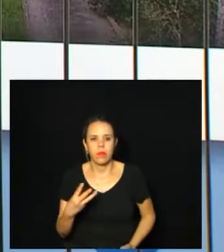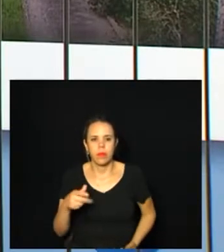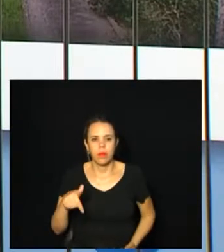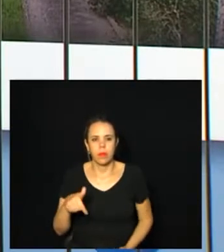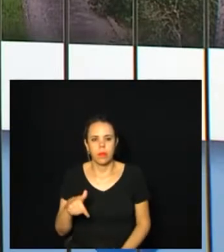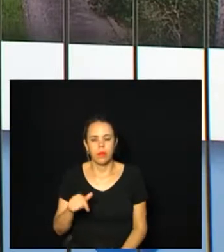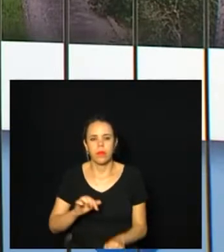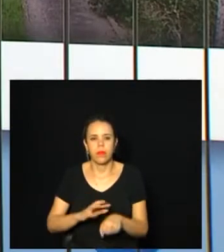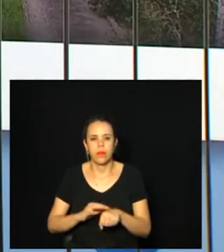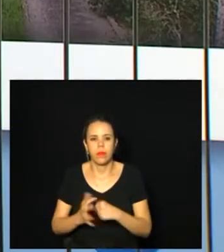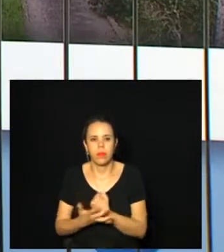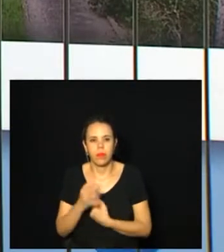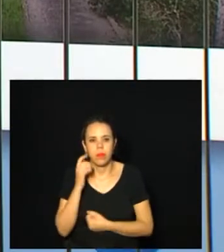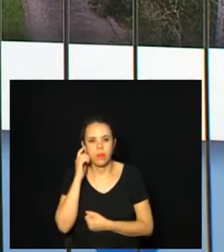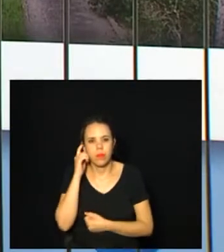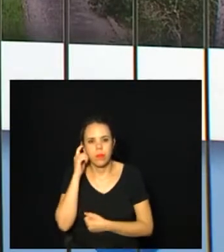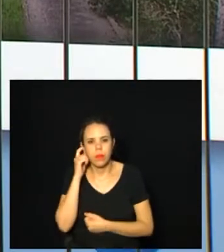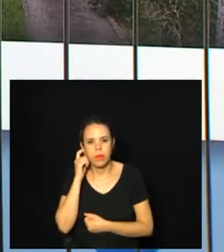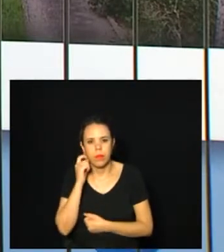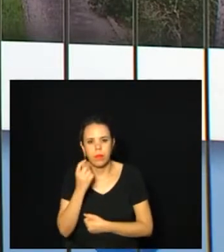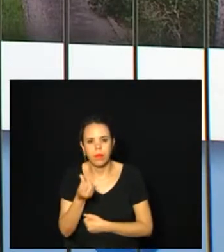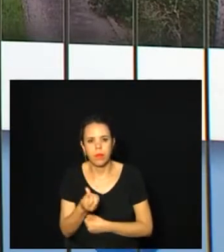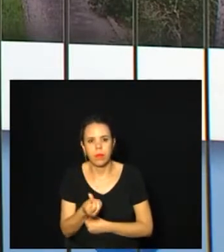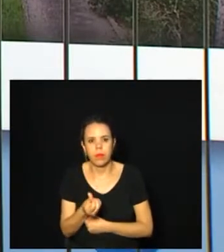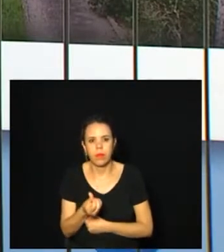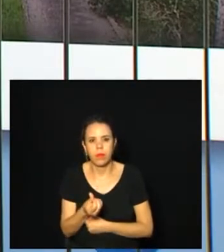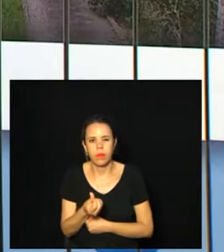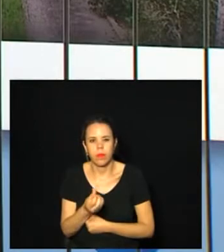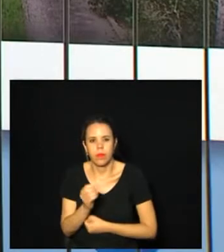21.612.237 casos da doença, com